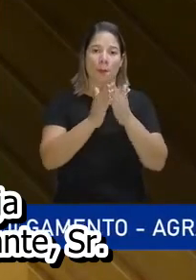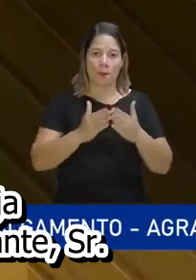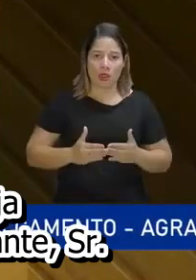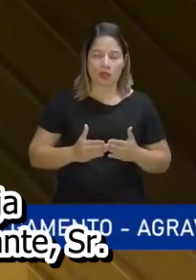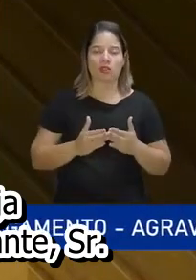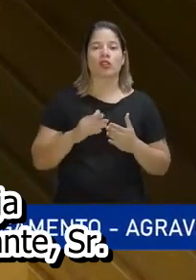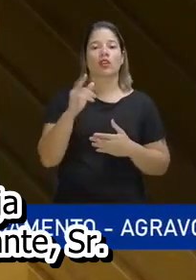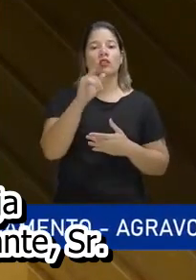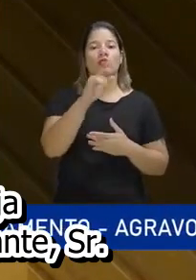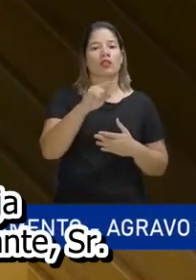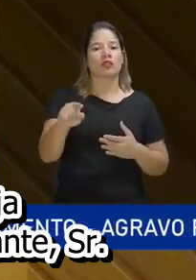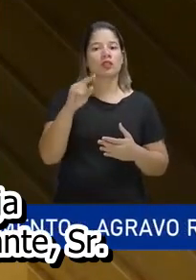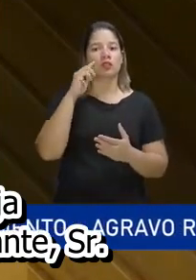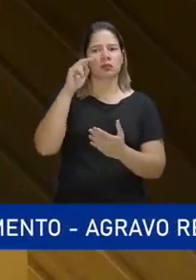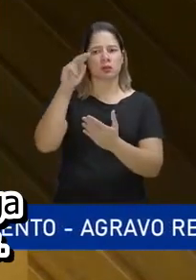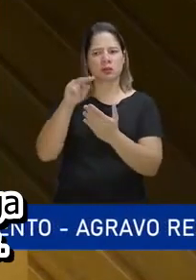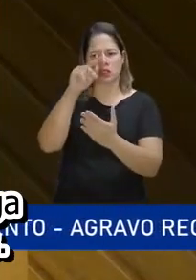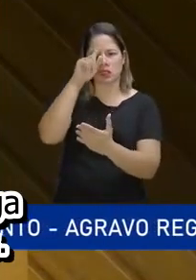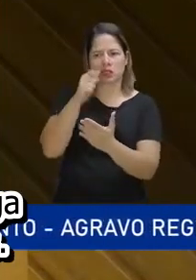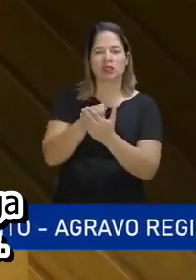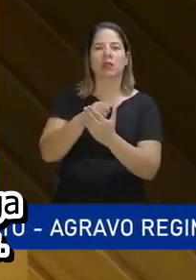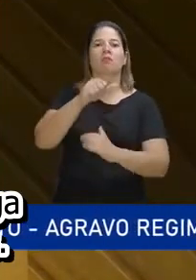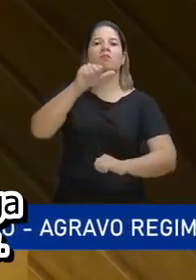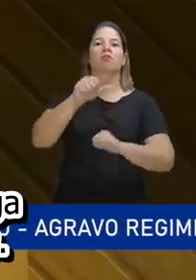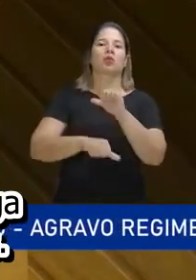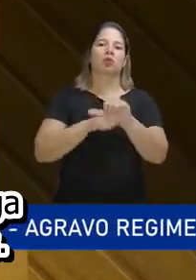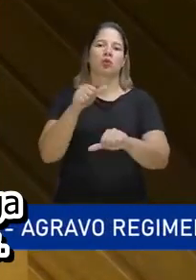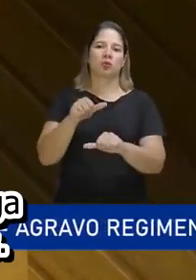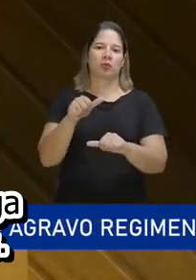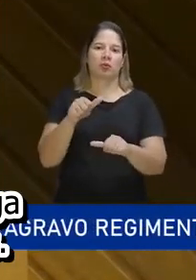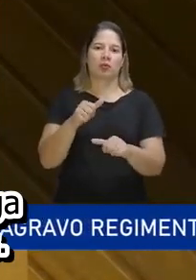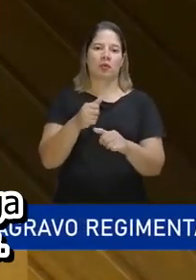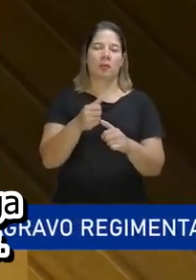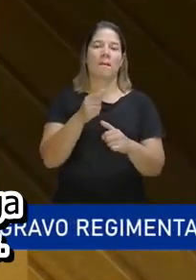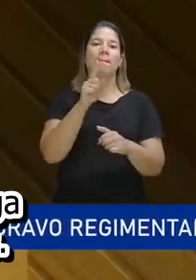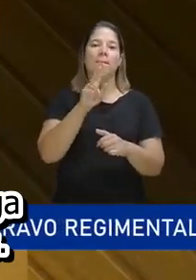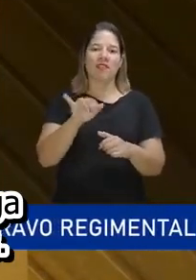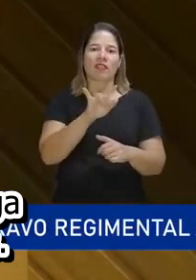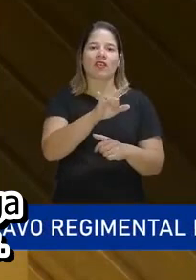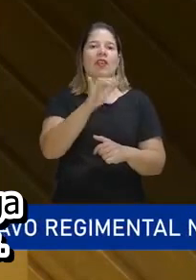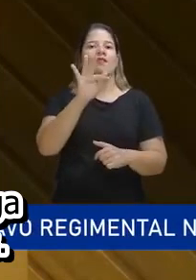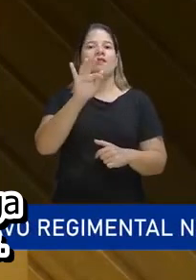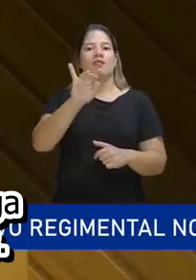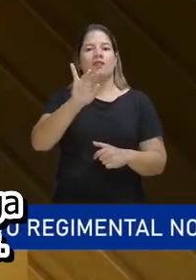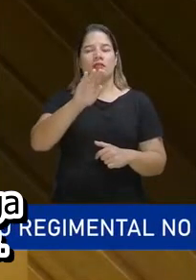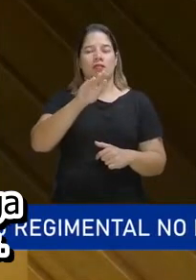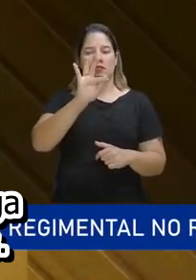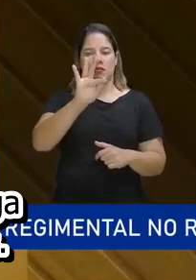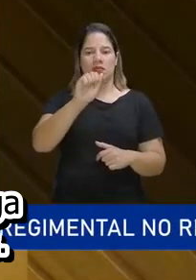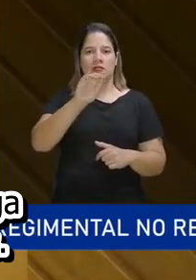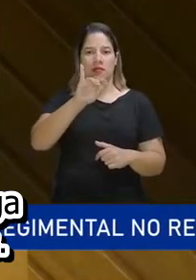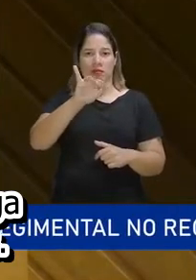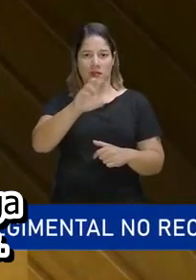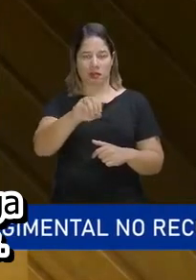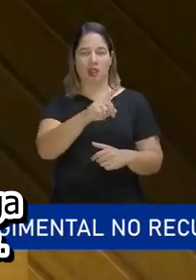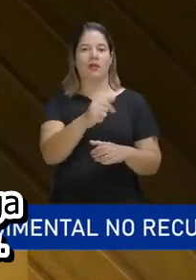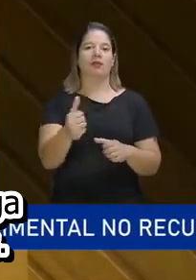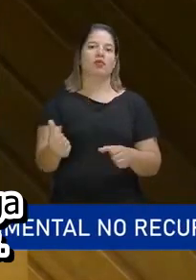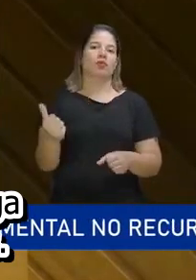agravada, para que o agravante, senhor Fábio Wilson Moreira Jucá, seja empossado na vaga em